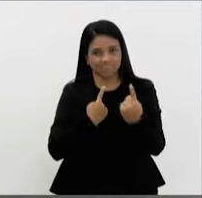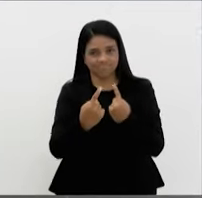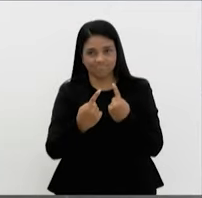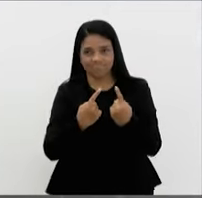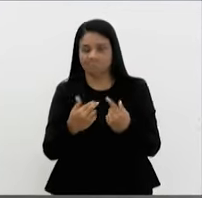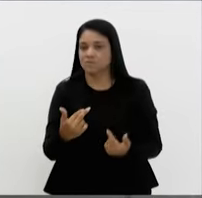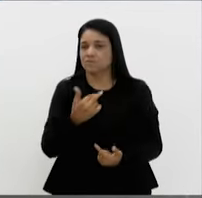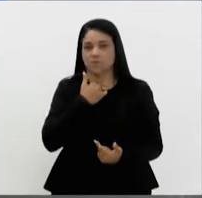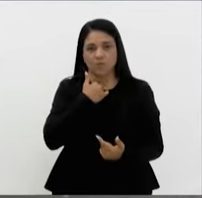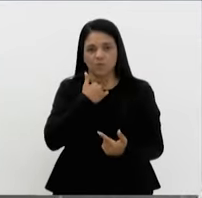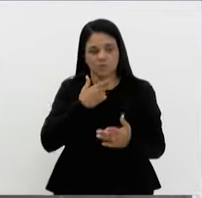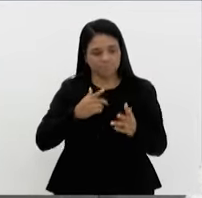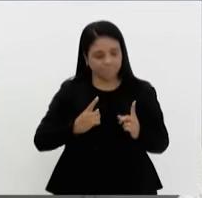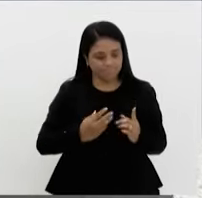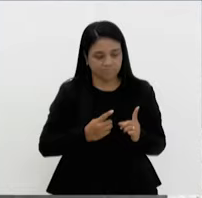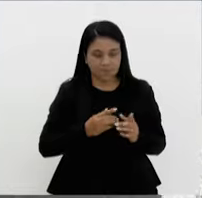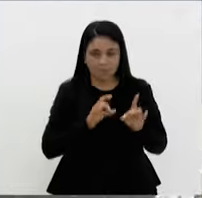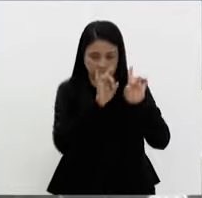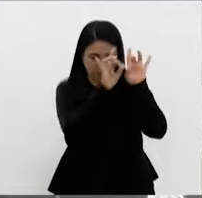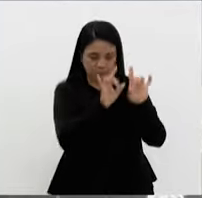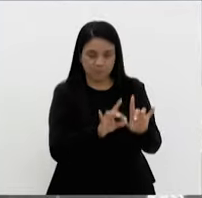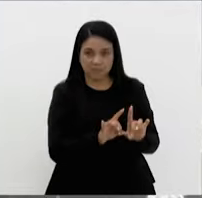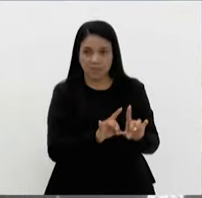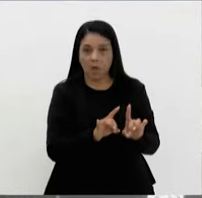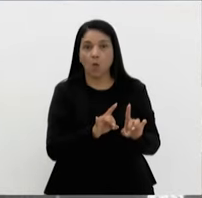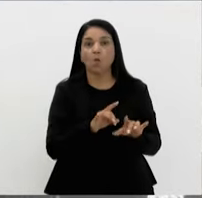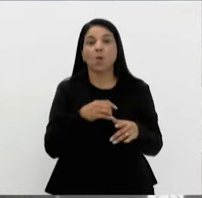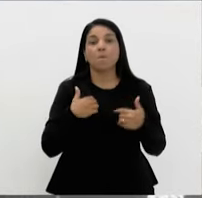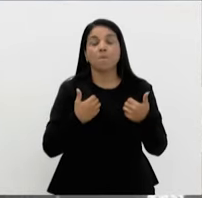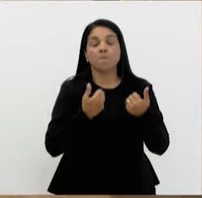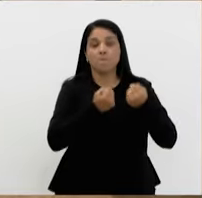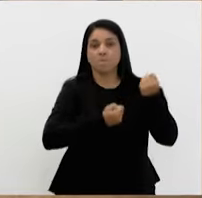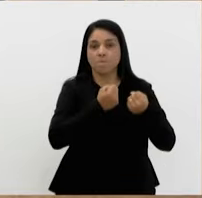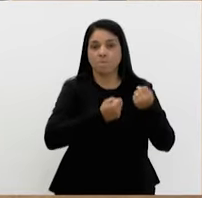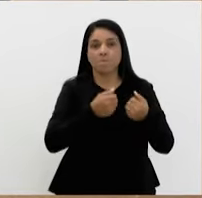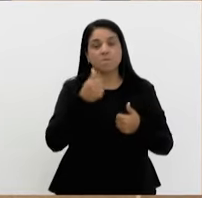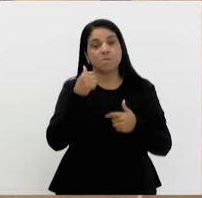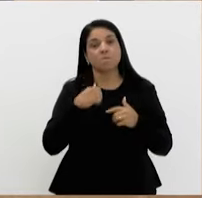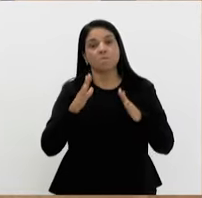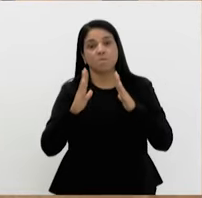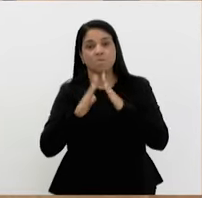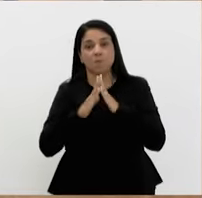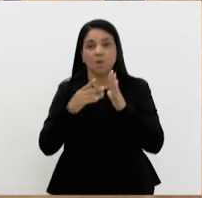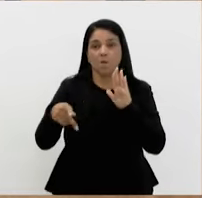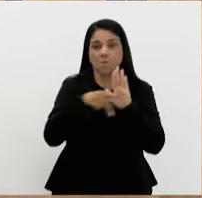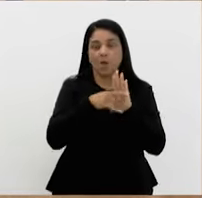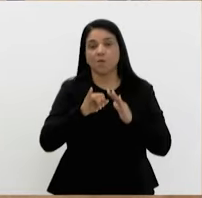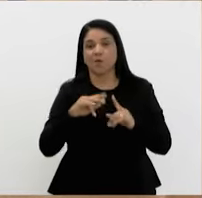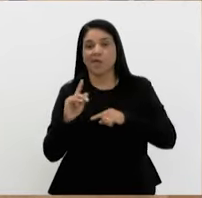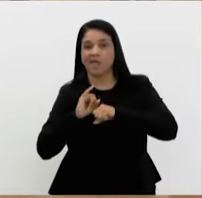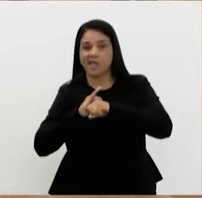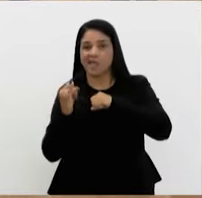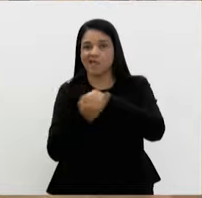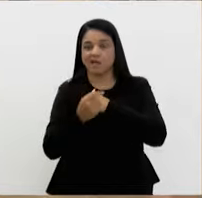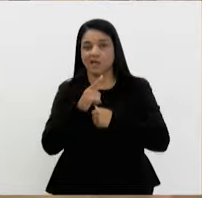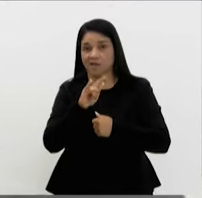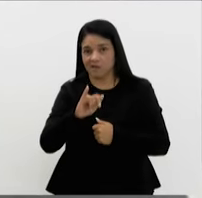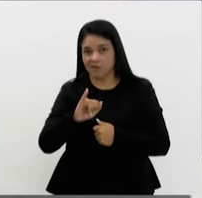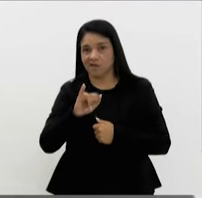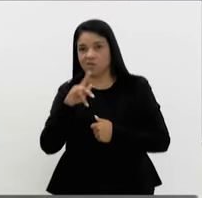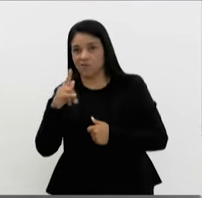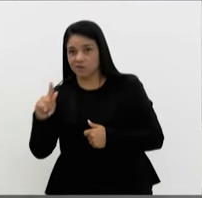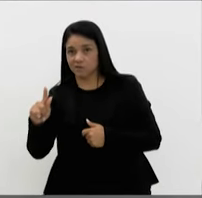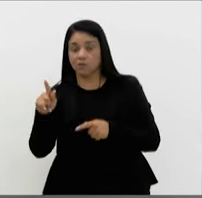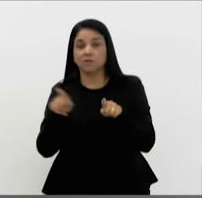trafegar nessa faixa exclusiva para os moradores da Ilha do Governador e passageiros do Aeroporto Internacional Tom Jobim.